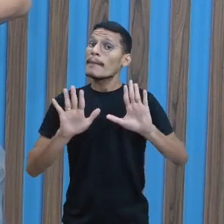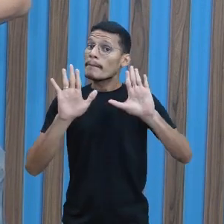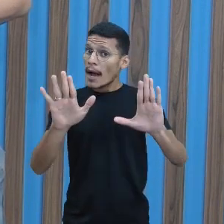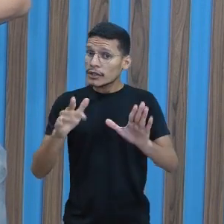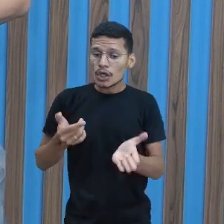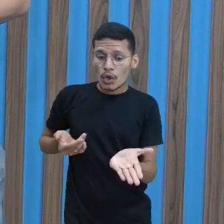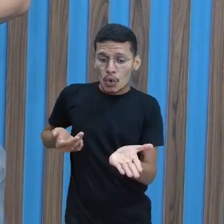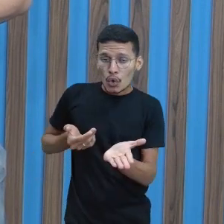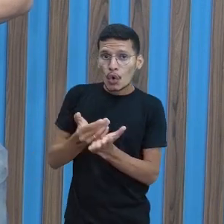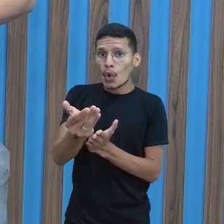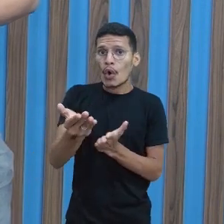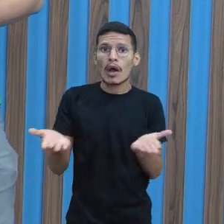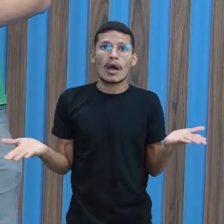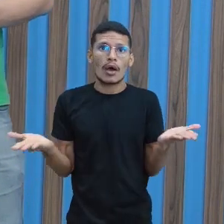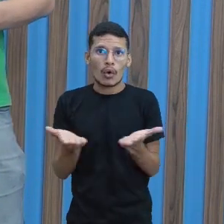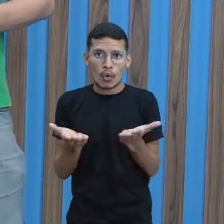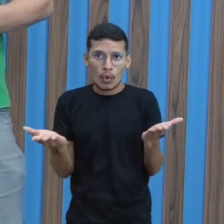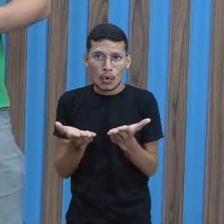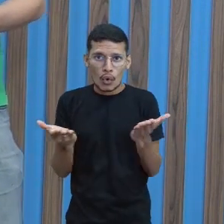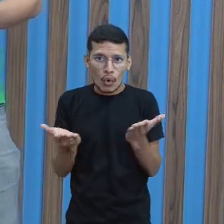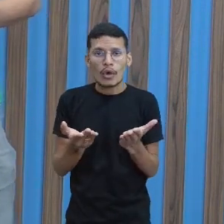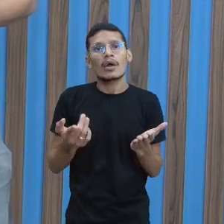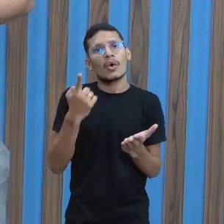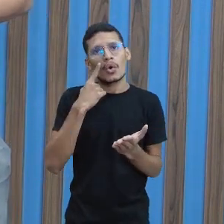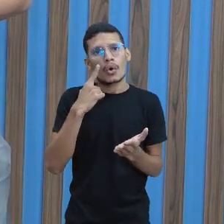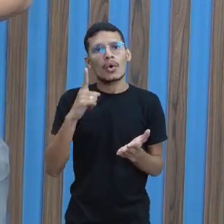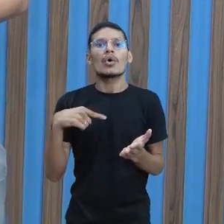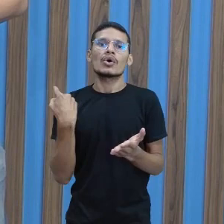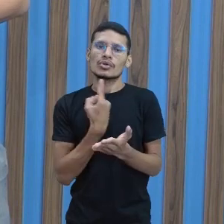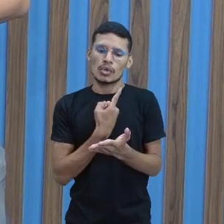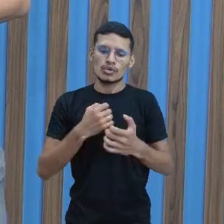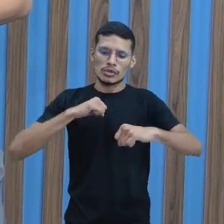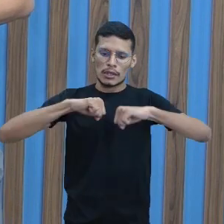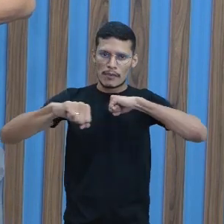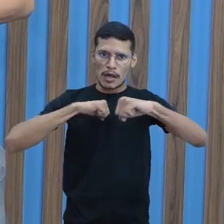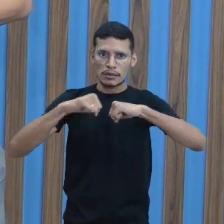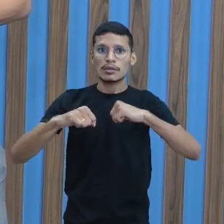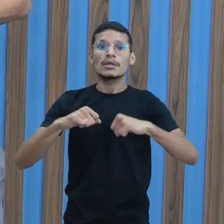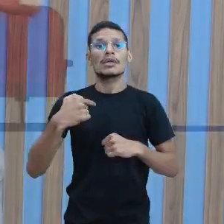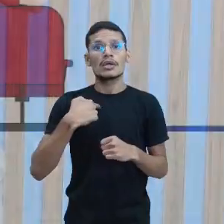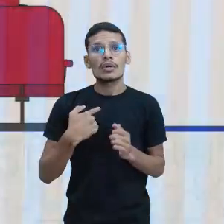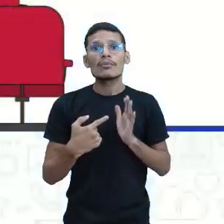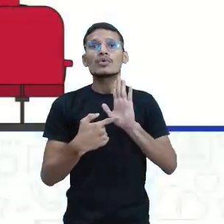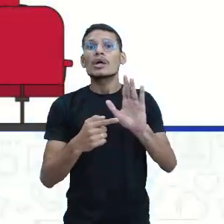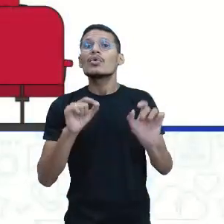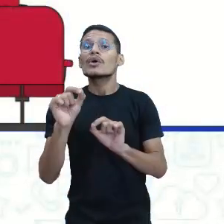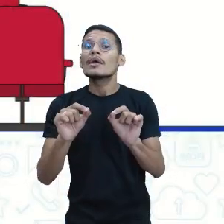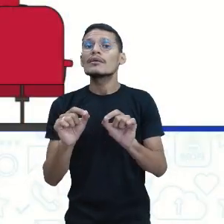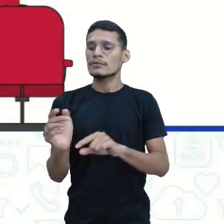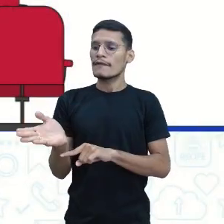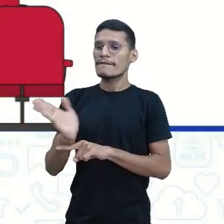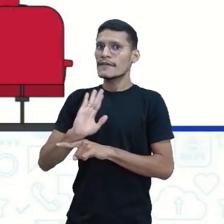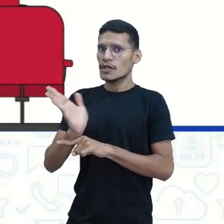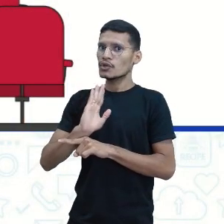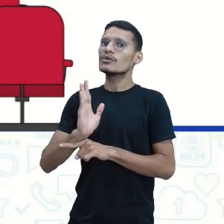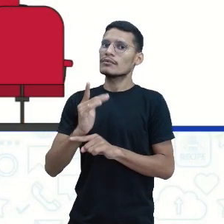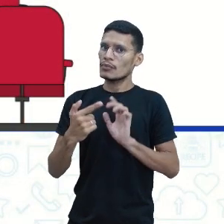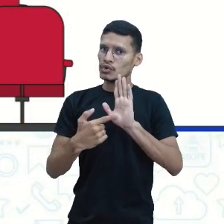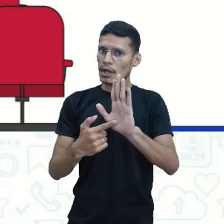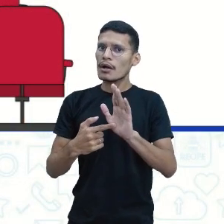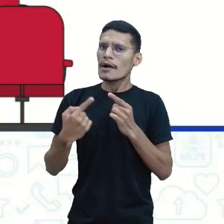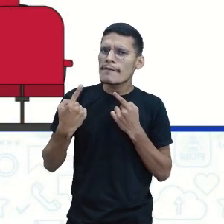para começar, né, aí o nosso debate, eu vou, né, a gente vai buscar aqui, já começar assistindo aqui um vídeo, né, com